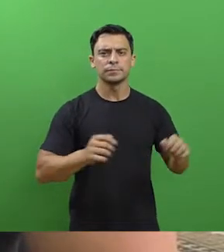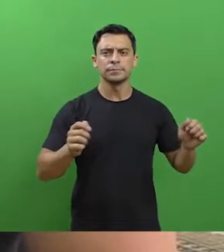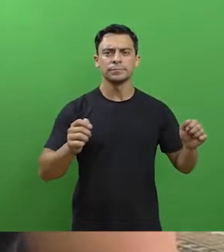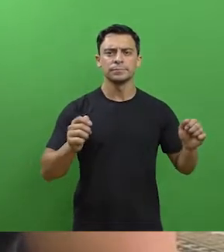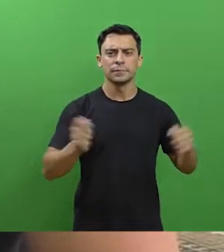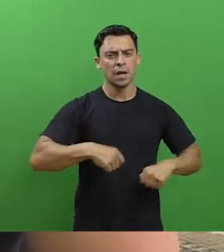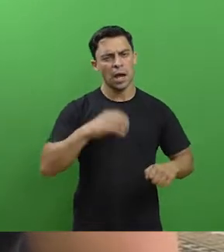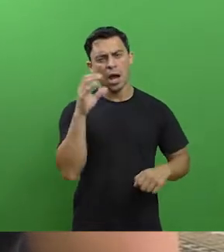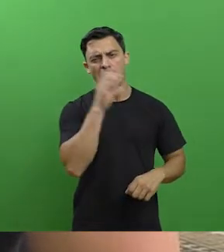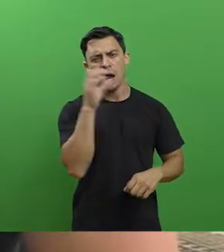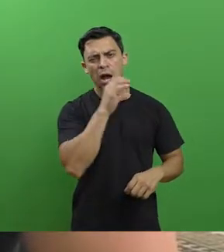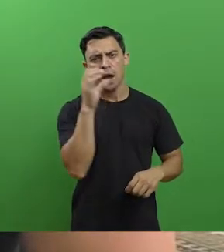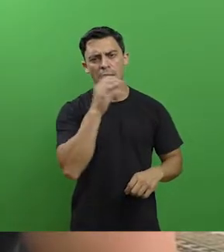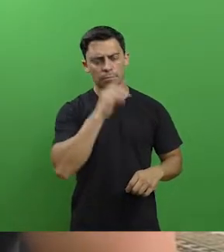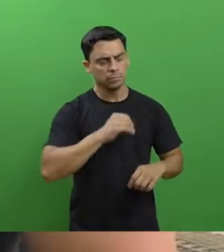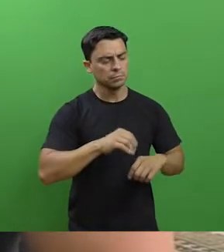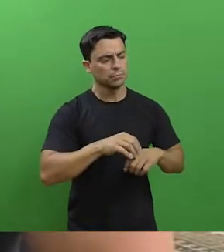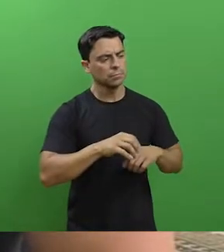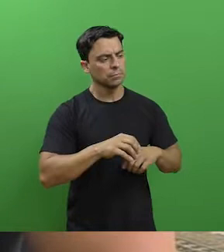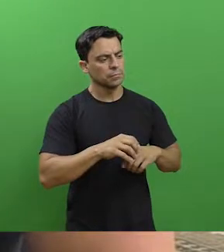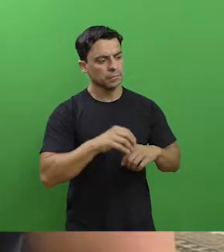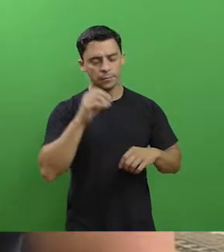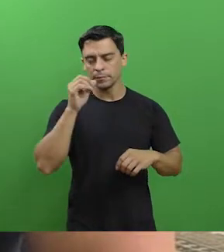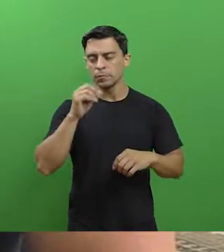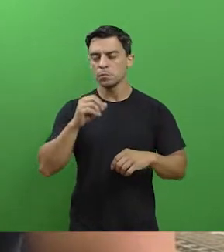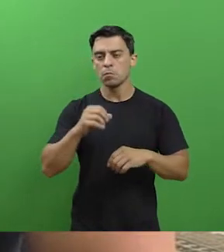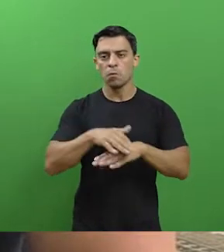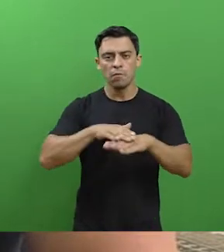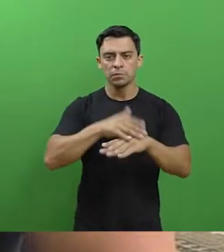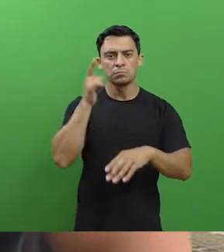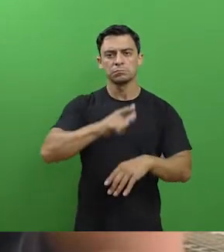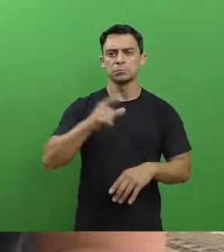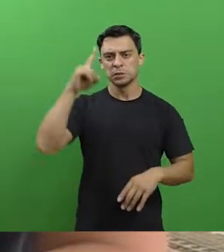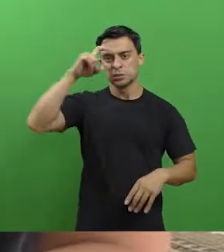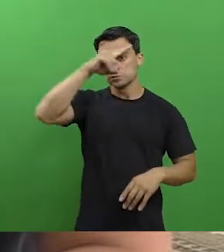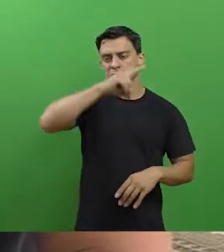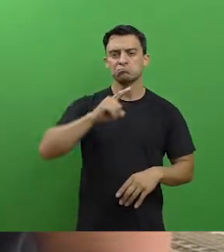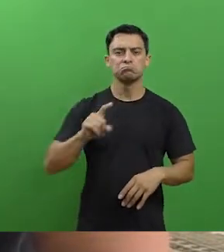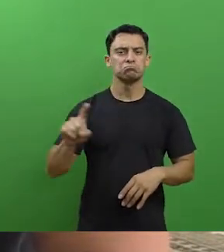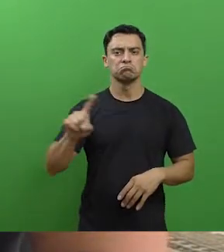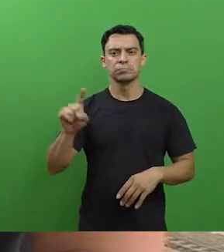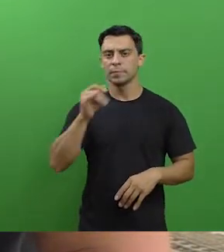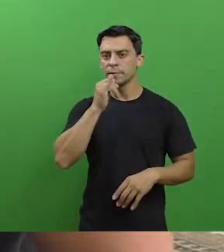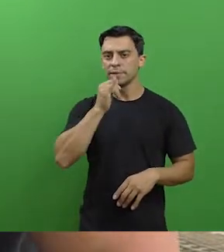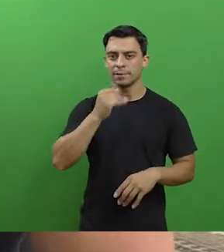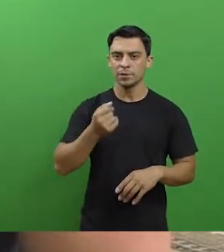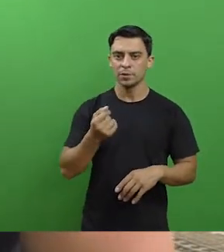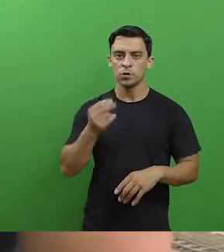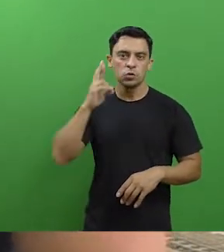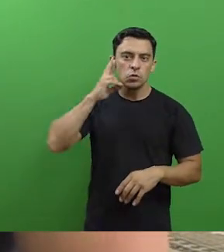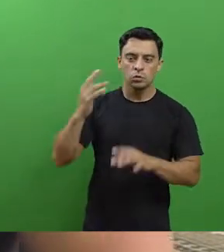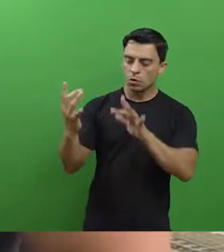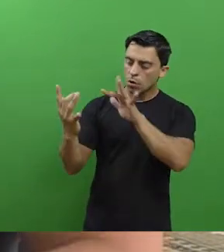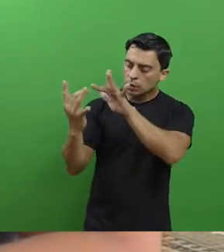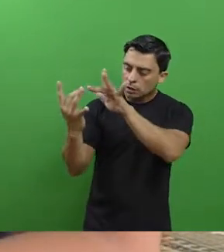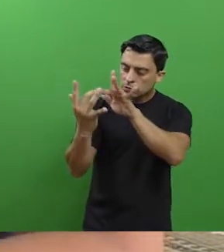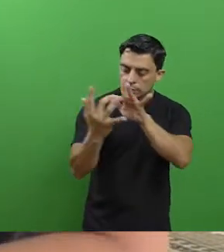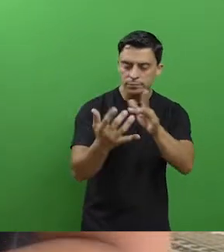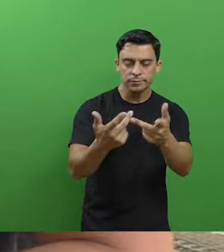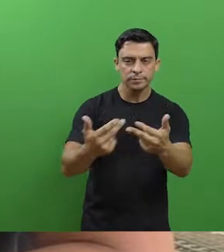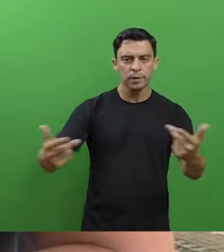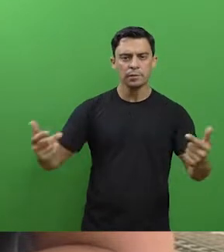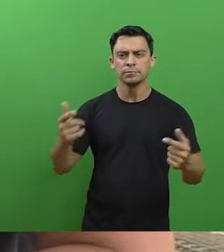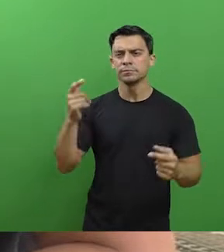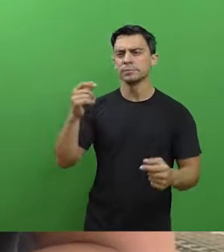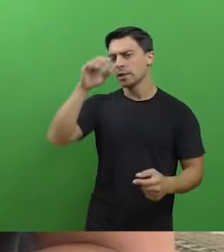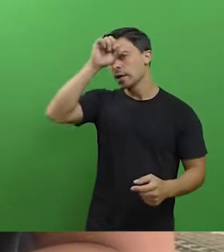idioma. Não é tão difícil assim, não. E contato, né? O surdo sempre vai encontrar, vai ter contato com o surdo e consegue aprender. Então, faz